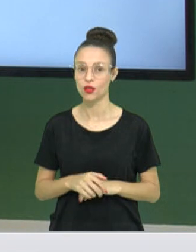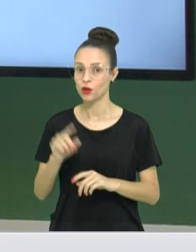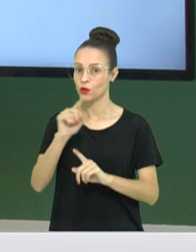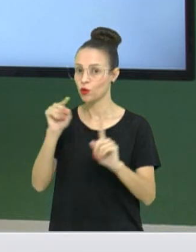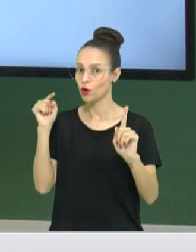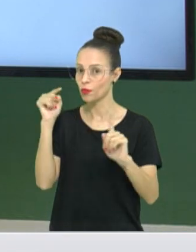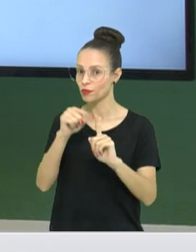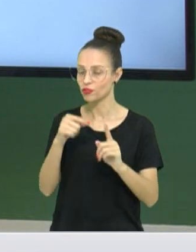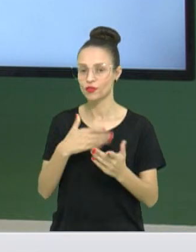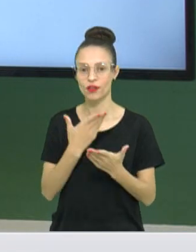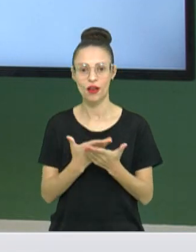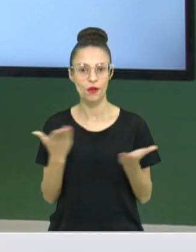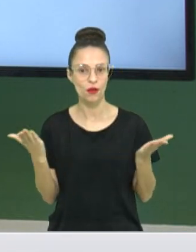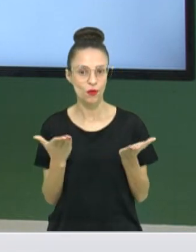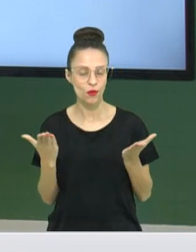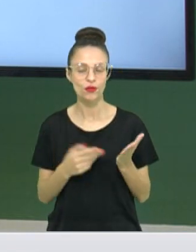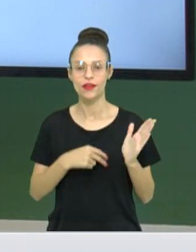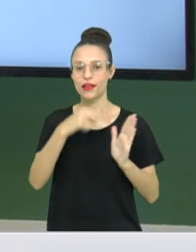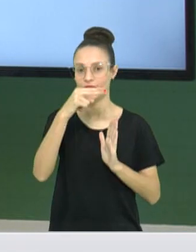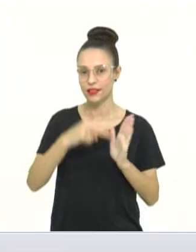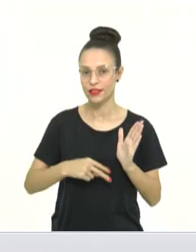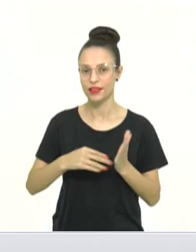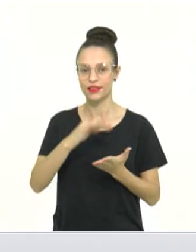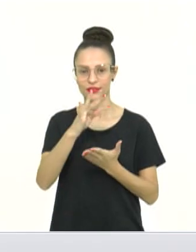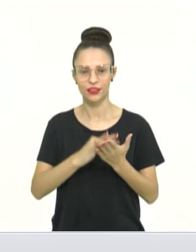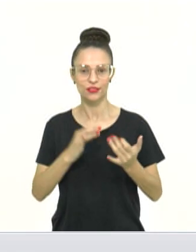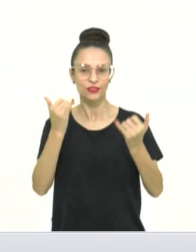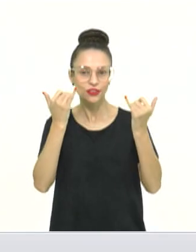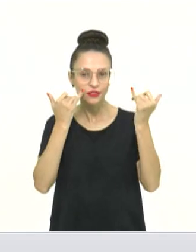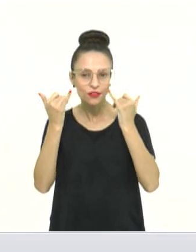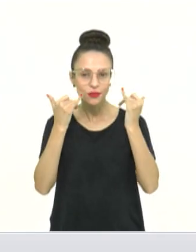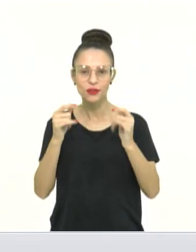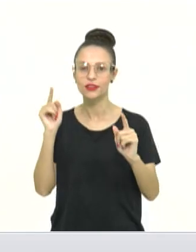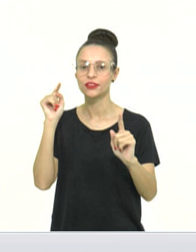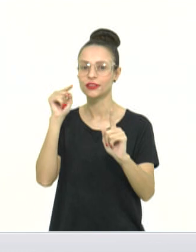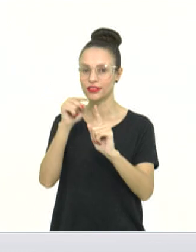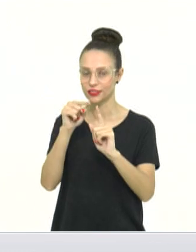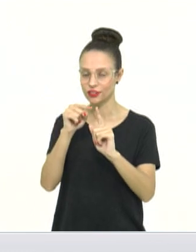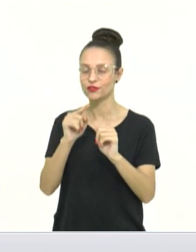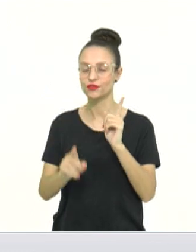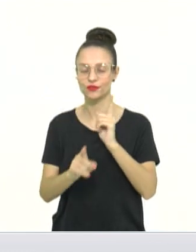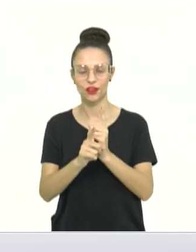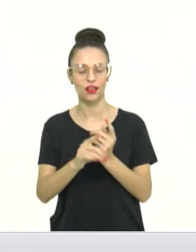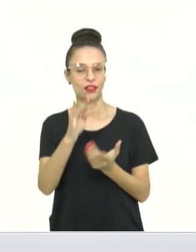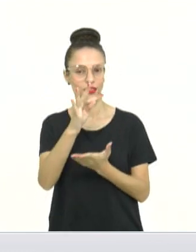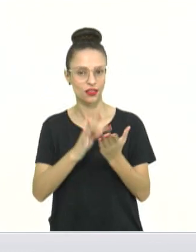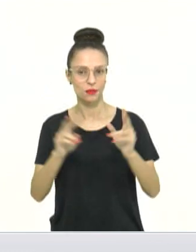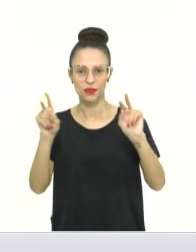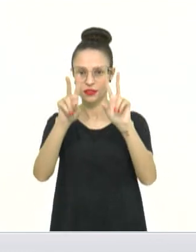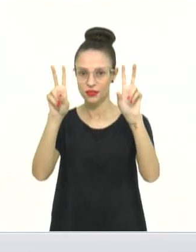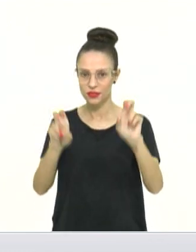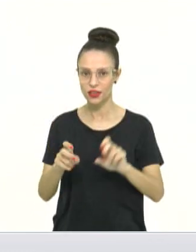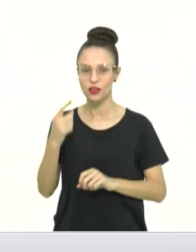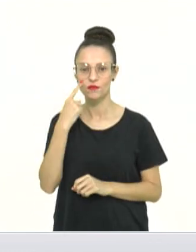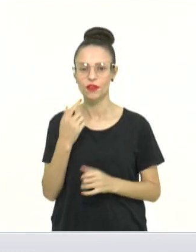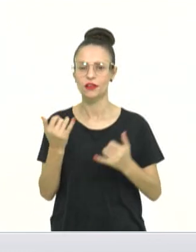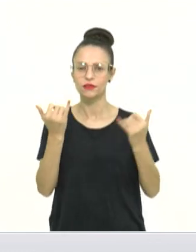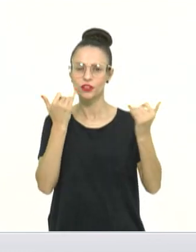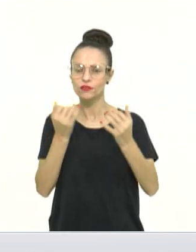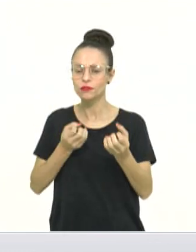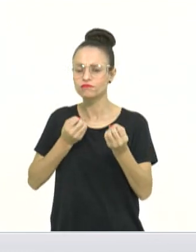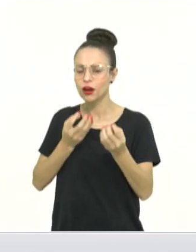Objetivos da aula de hoje: ler texto informativo, identificar o tema do texto, localizar informações explícitas no